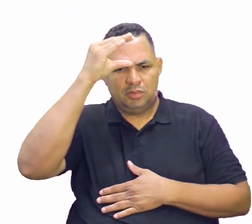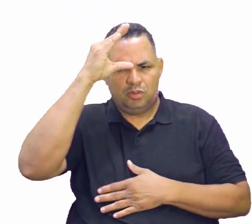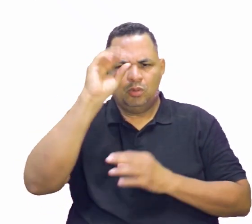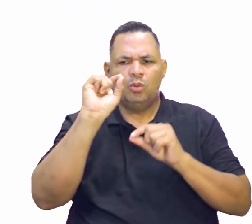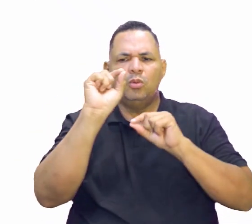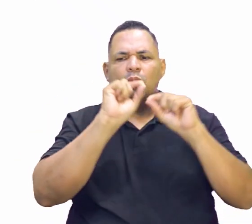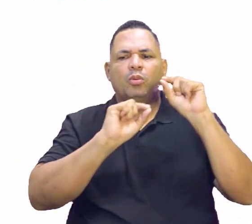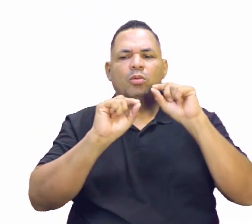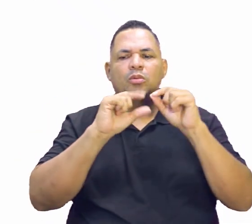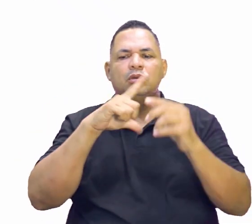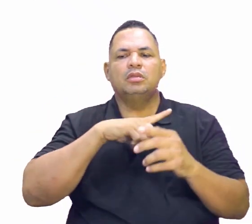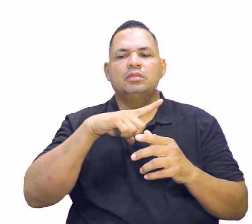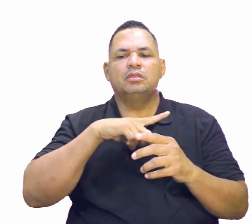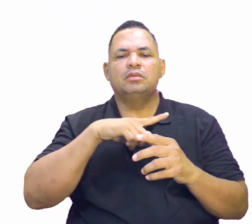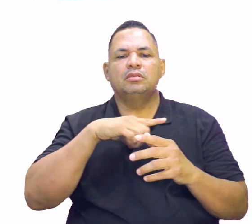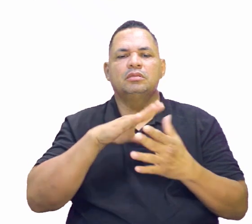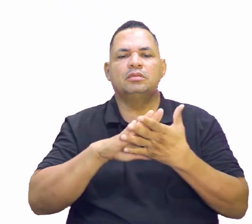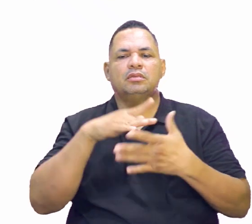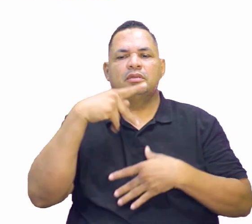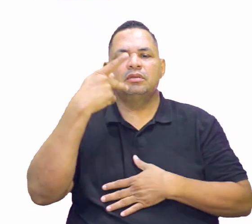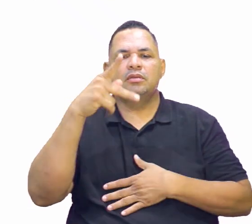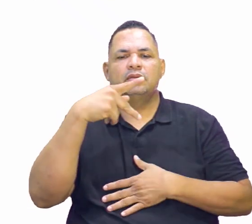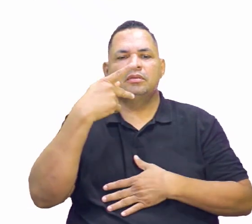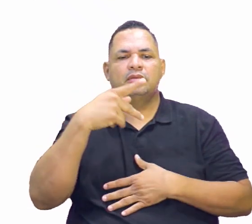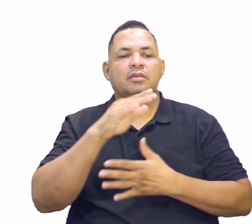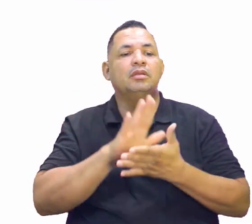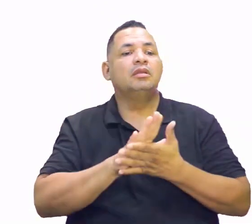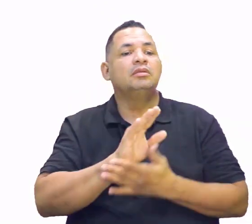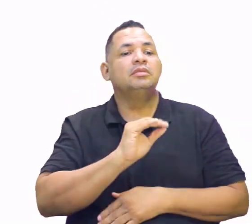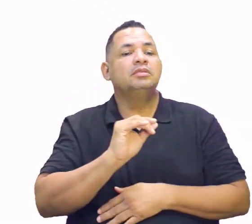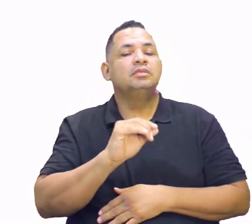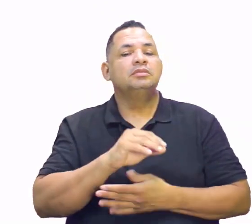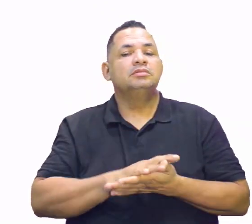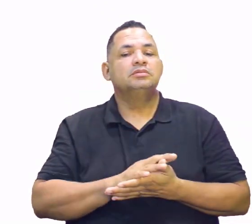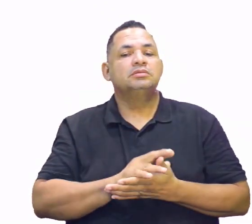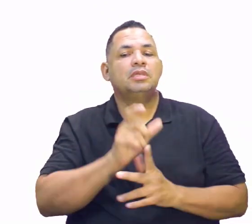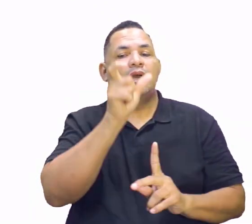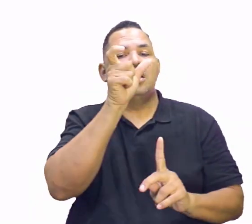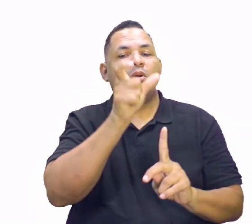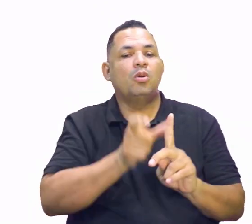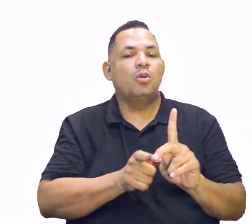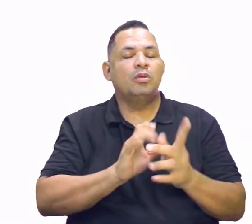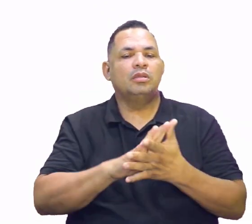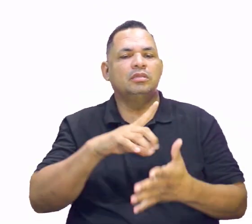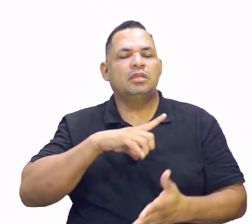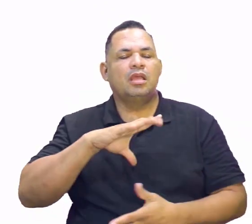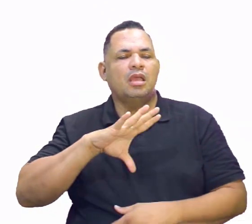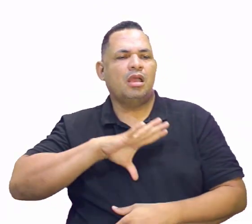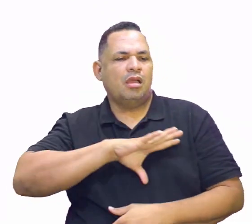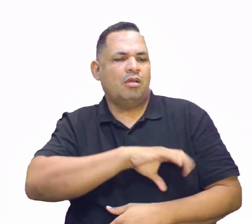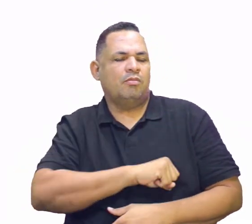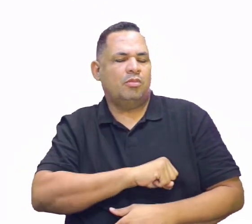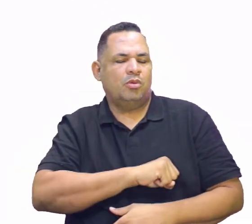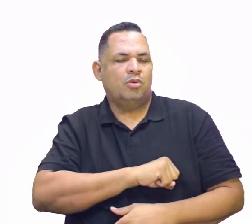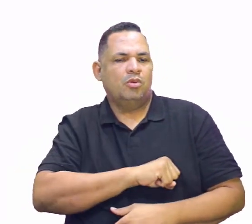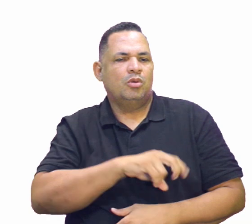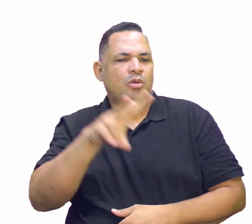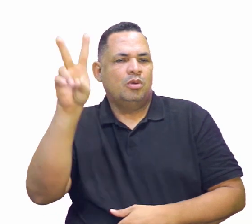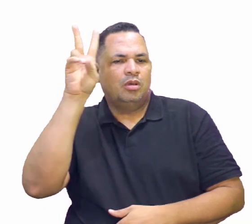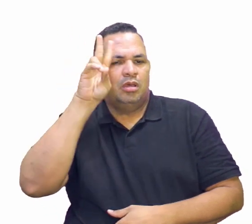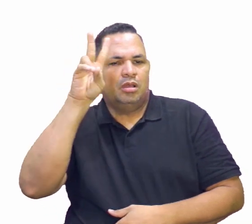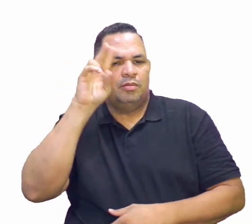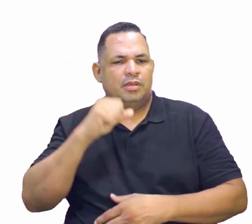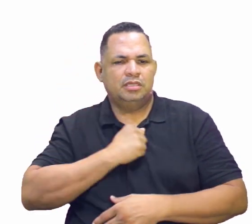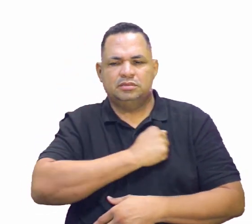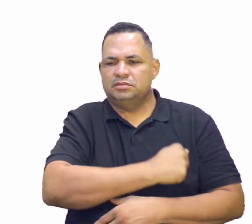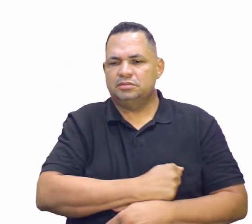será que vem pela frente? Falando em Augusto dos Anjos, eu tenho o quê? Eu tenho amor, lembrança, saudade. Eu